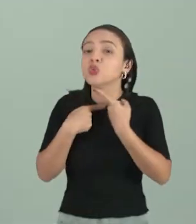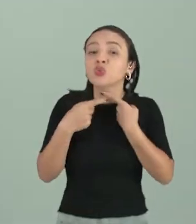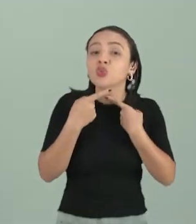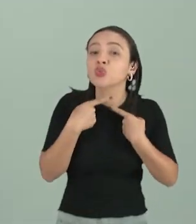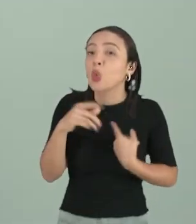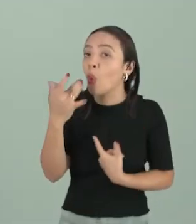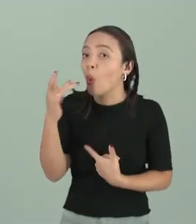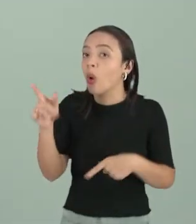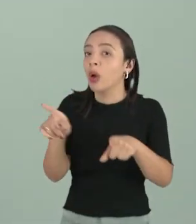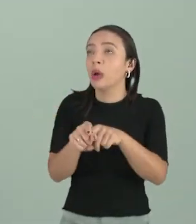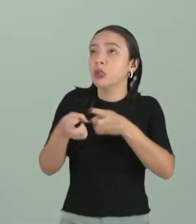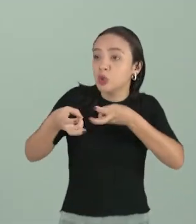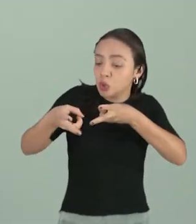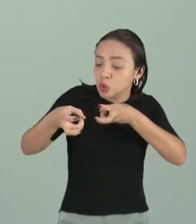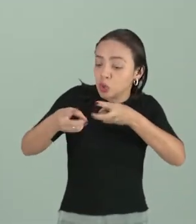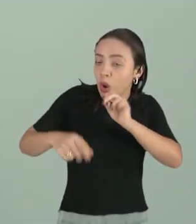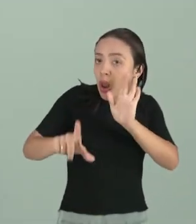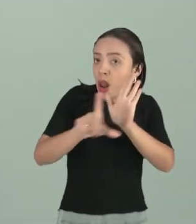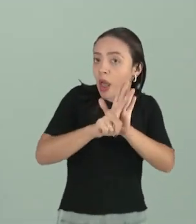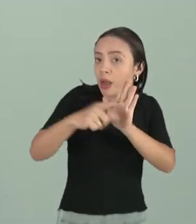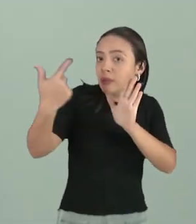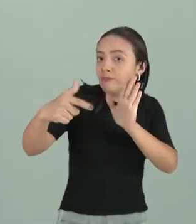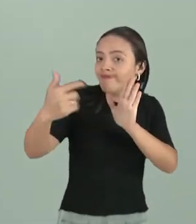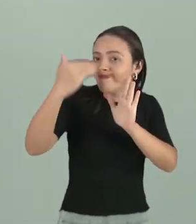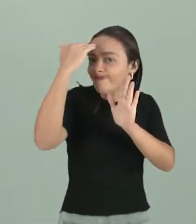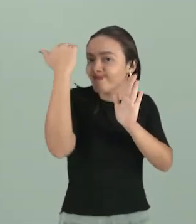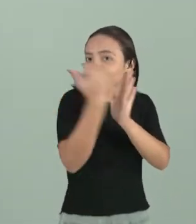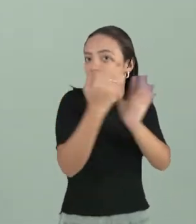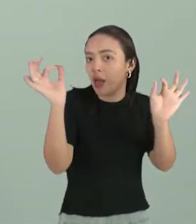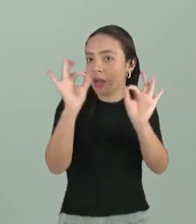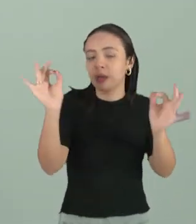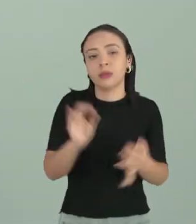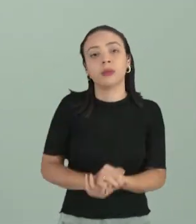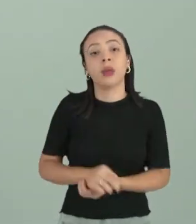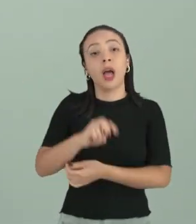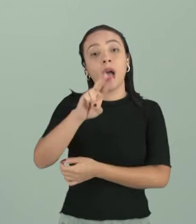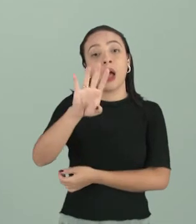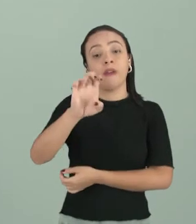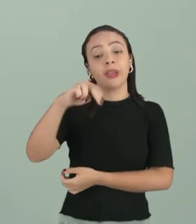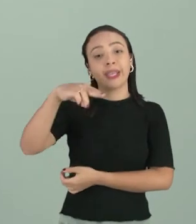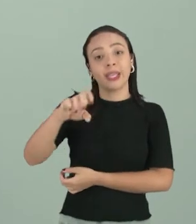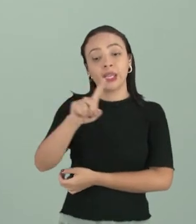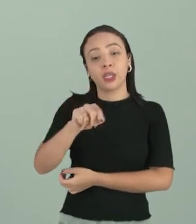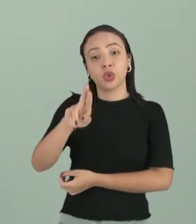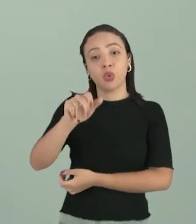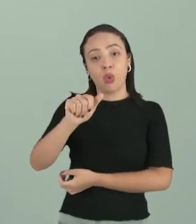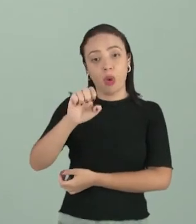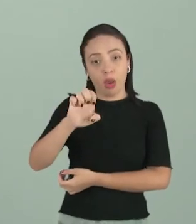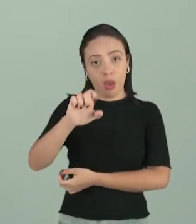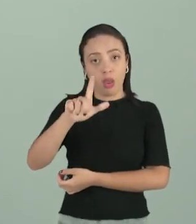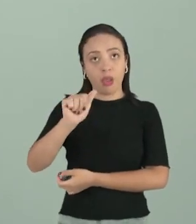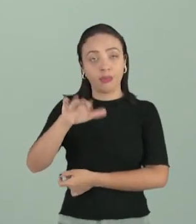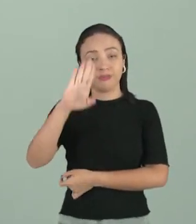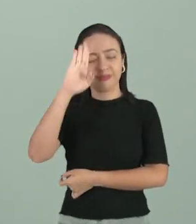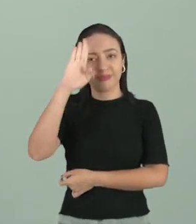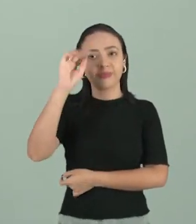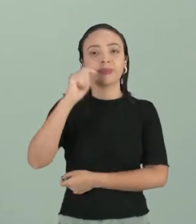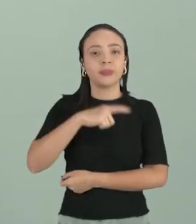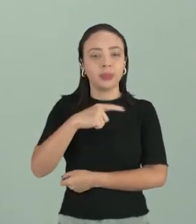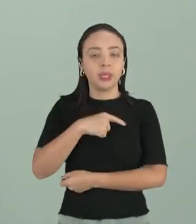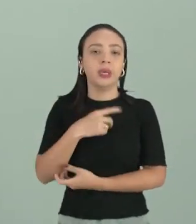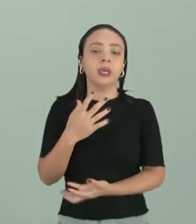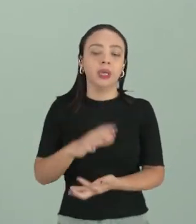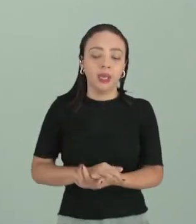garimpagem ilegal. E aí ele vai dizer que a Venezuela é campeã de pontos de garimpo